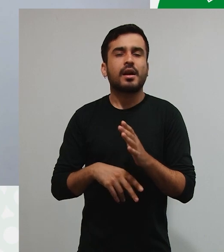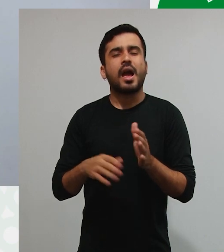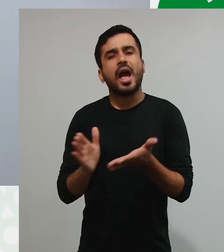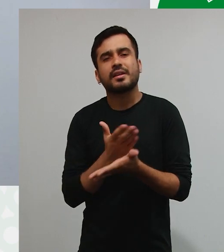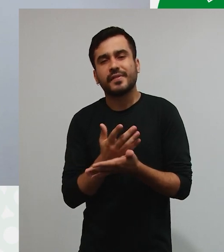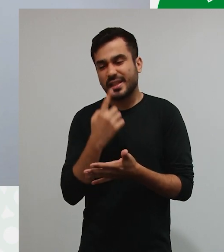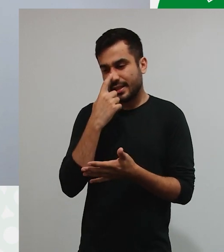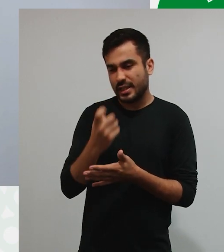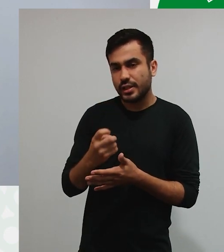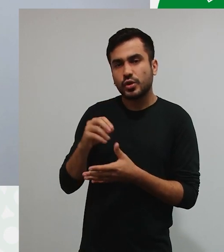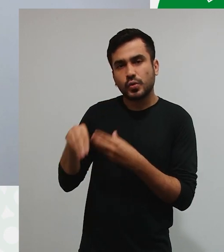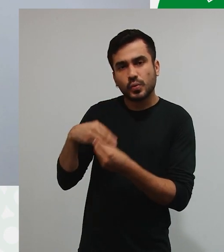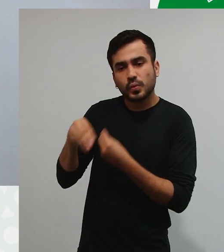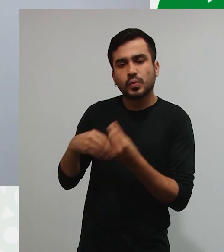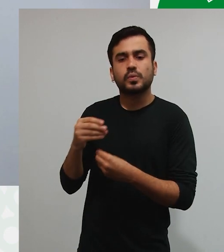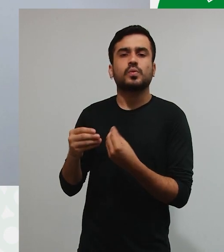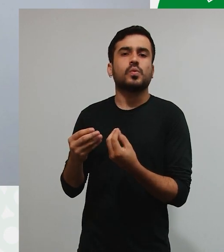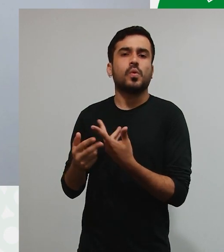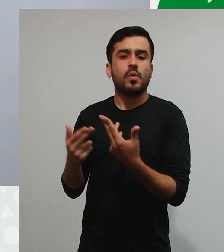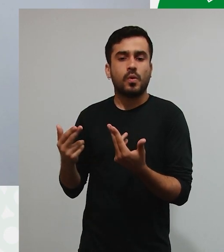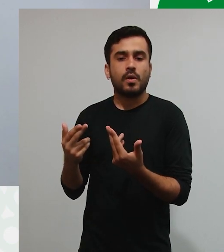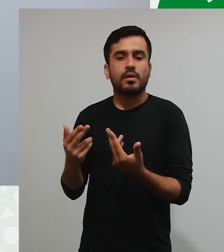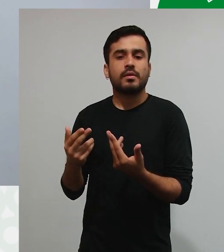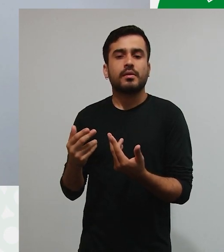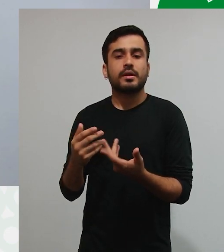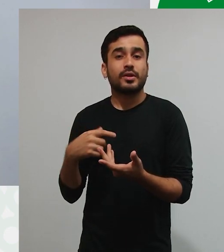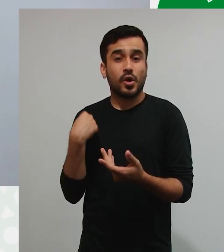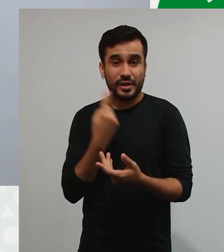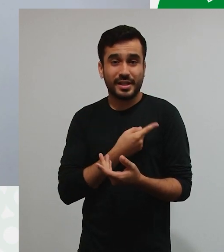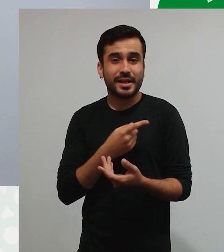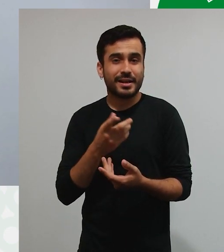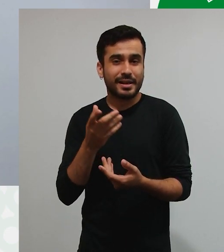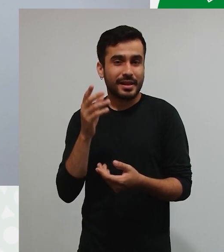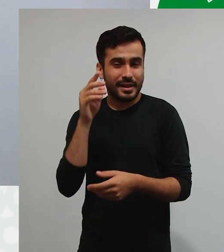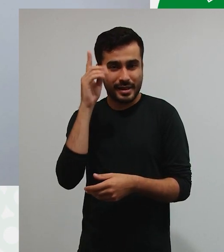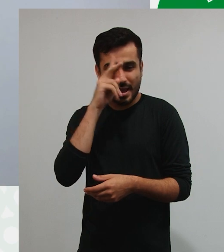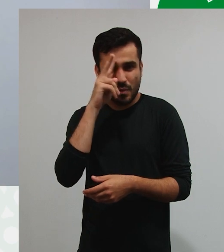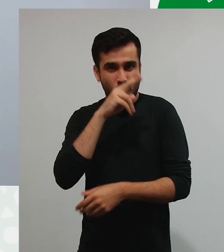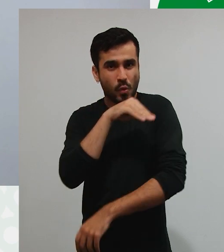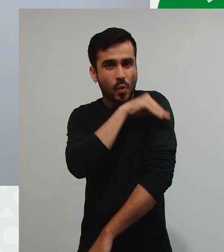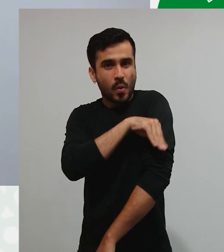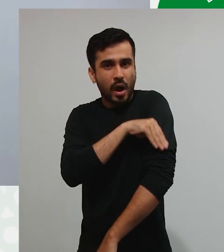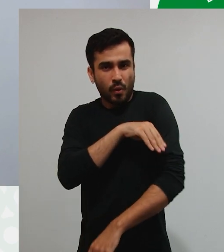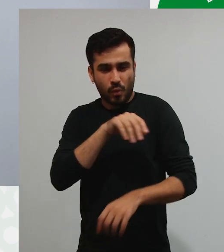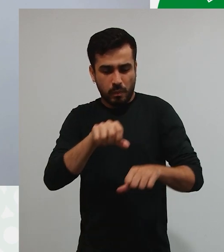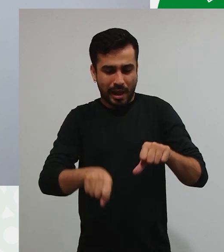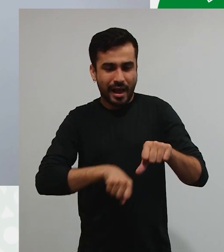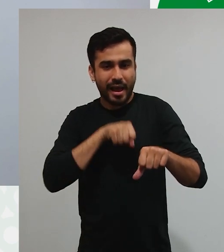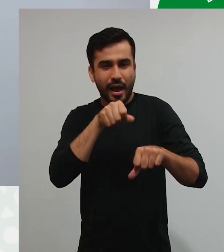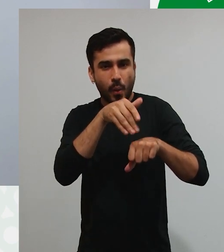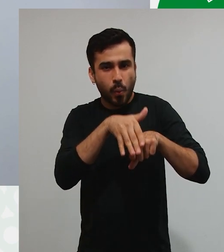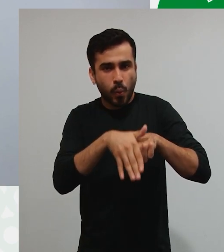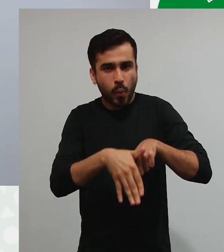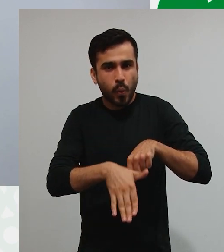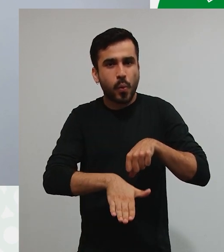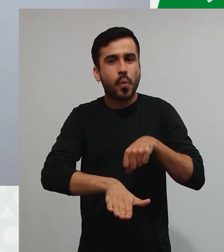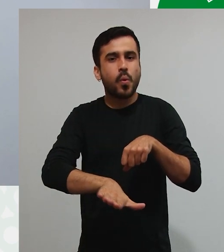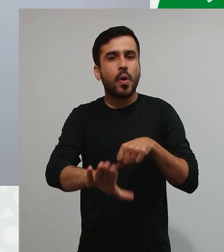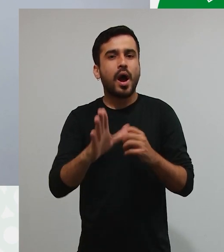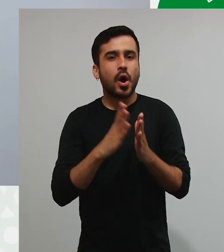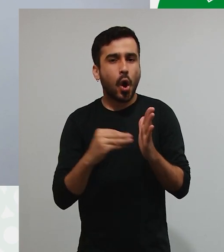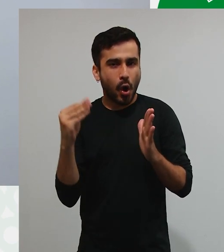séries, e trabalhava assim muito com materiais, o que tinha,